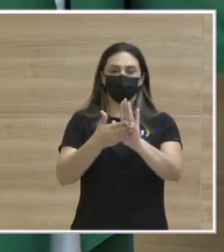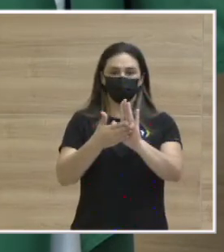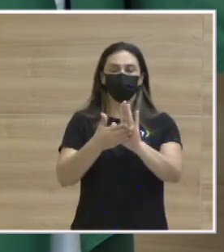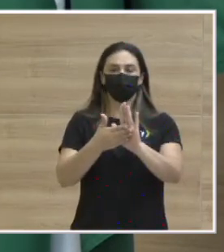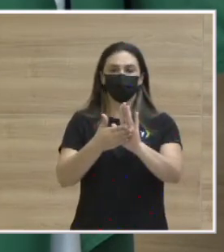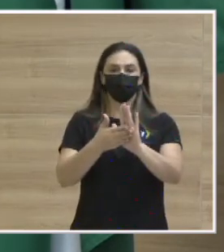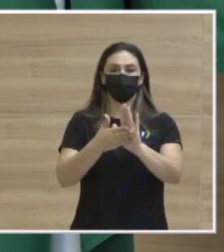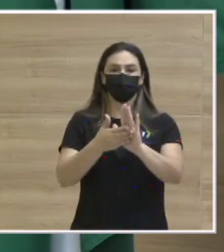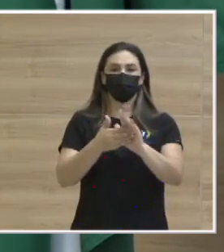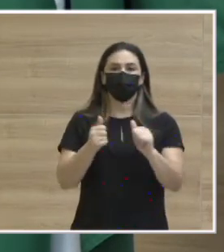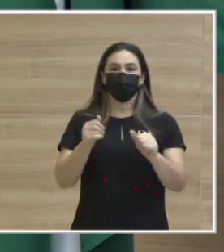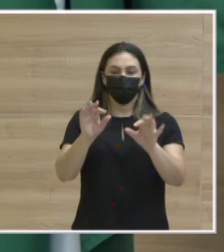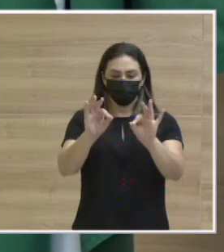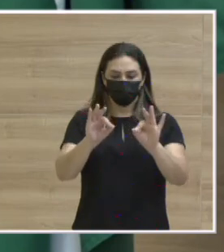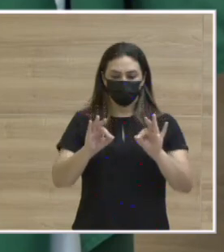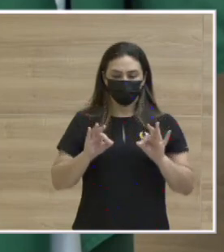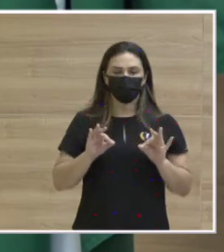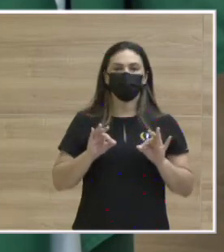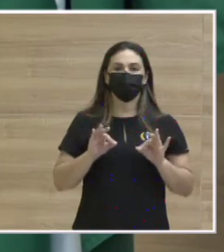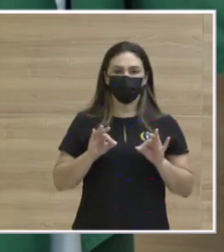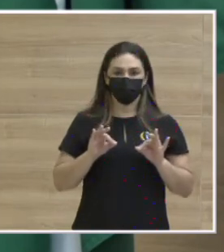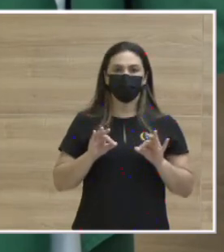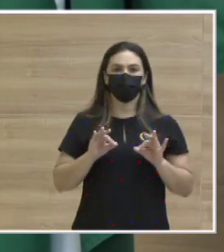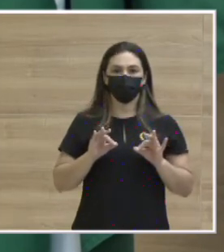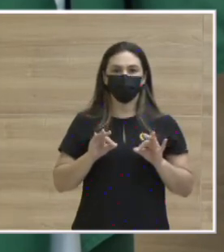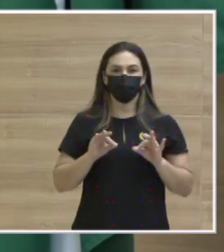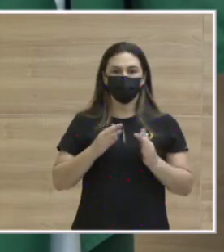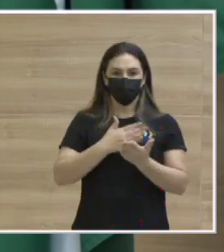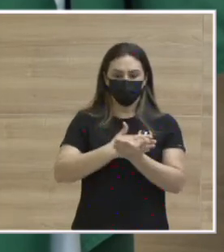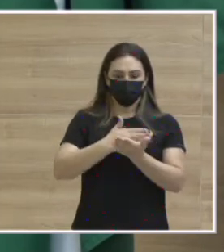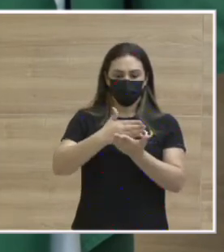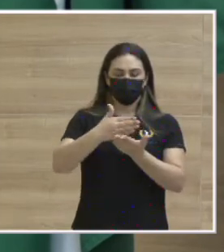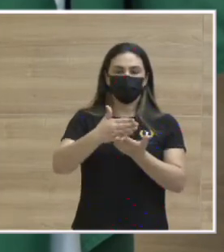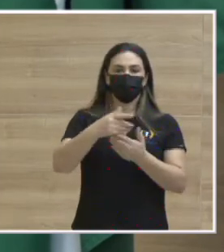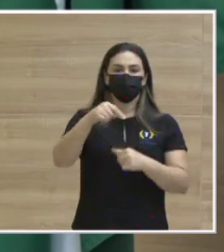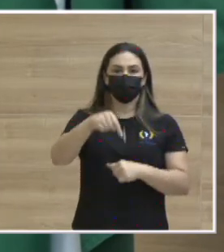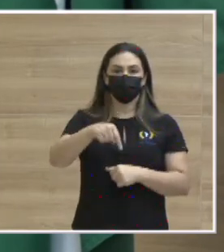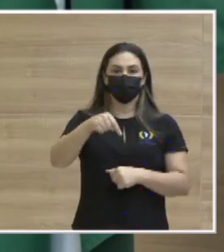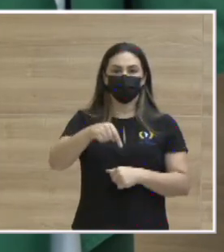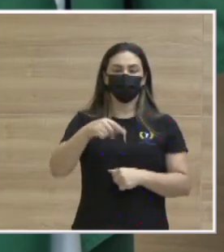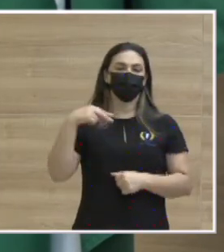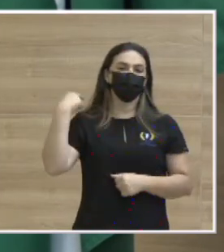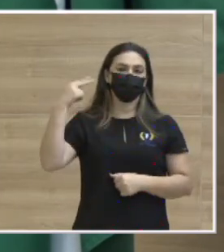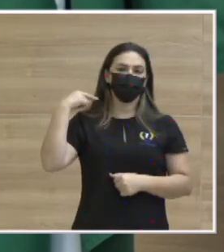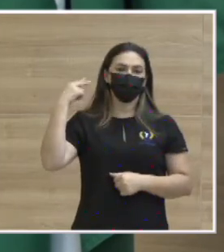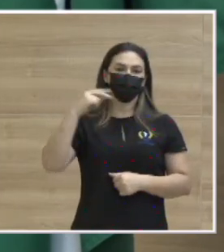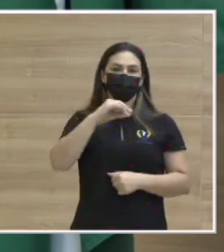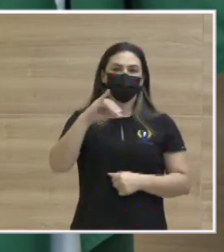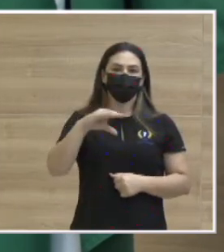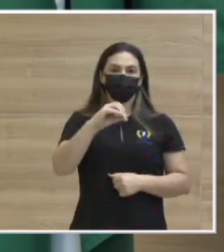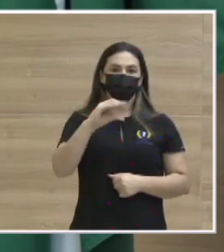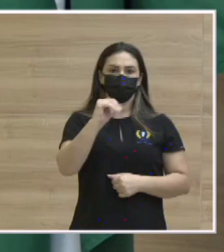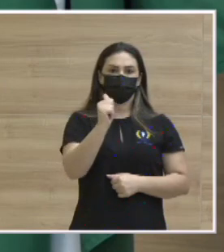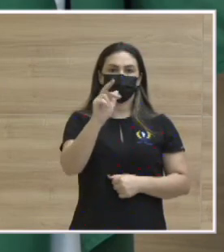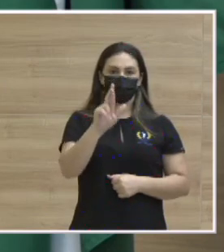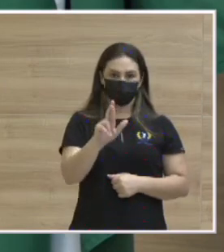e projetos de notoriedade estão partindo daqui. O exemplo do próprio vereador Joelci Bernardi de